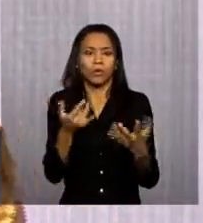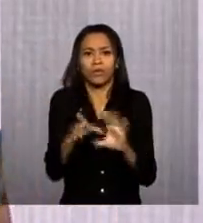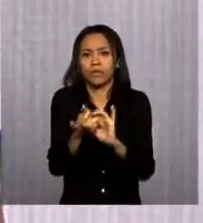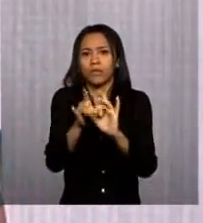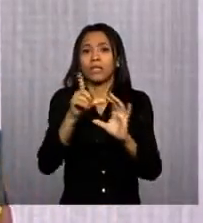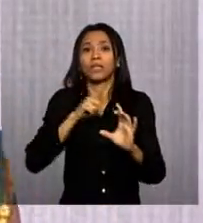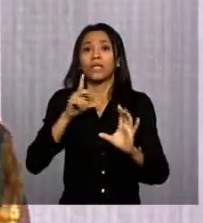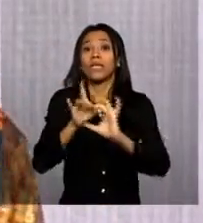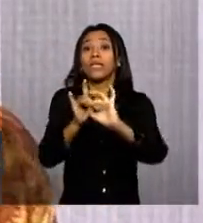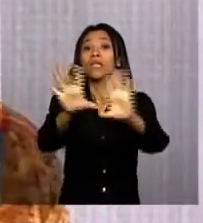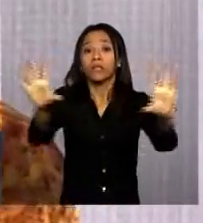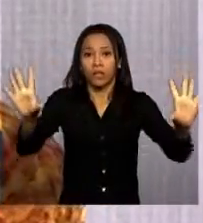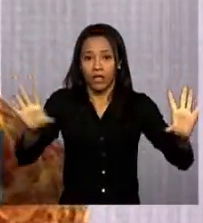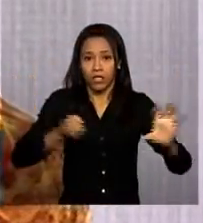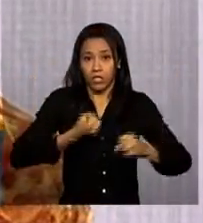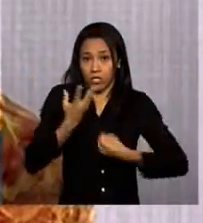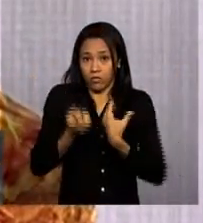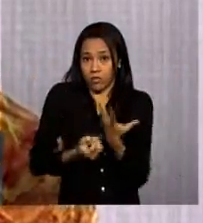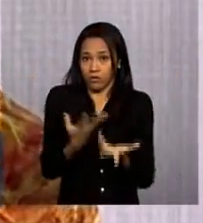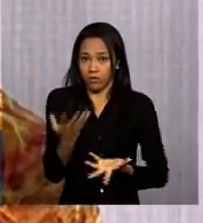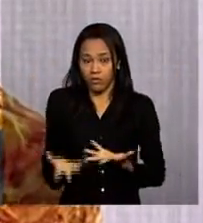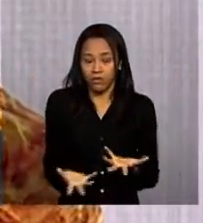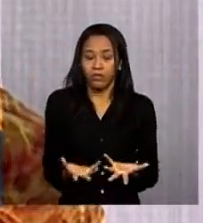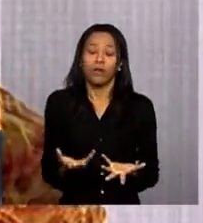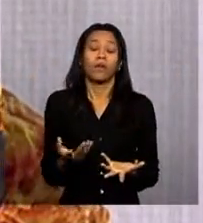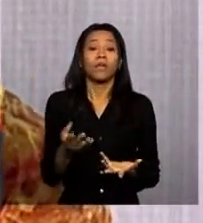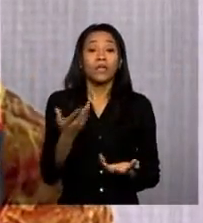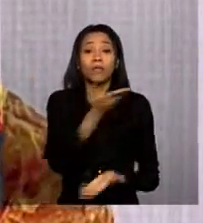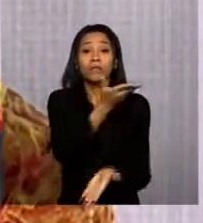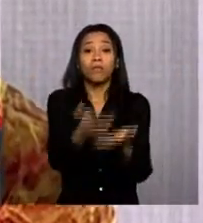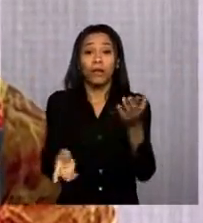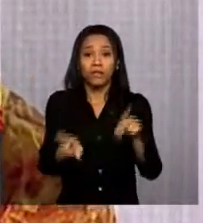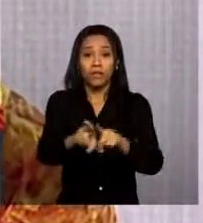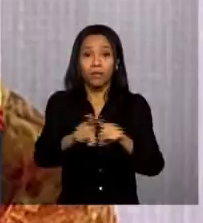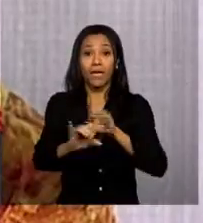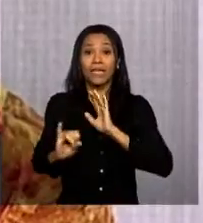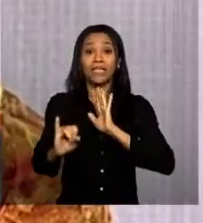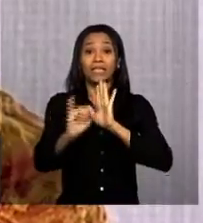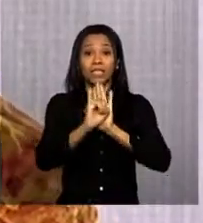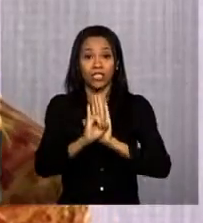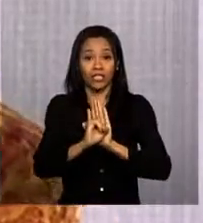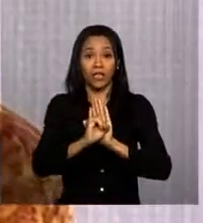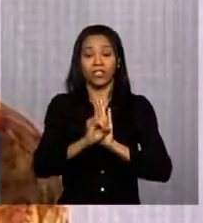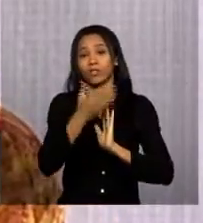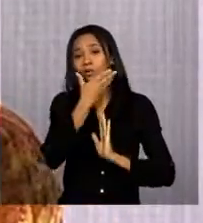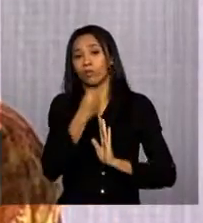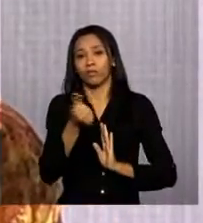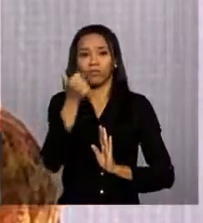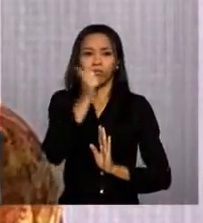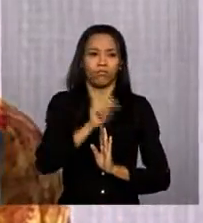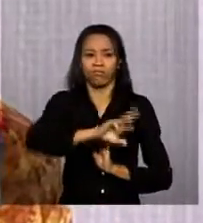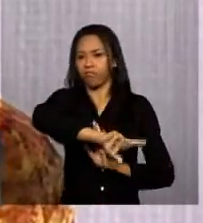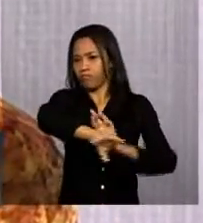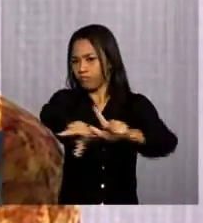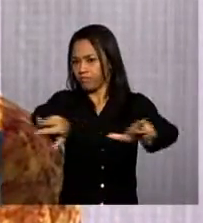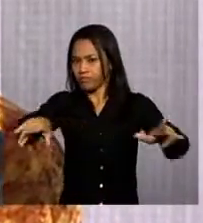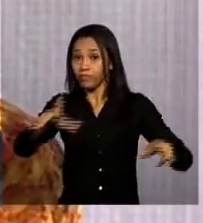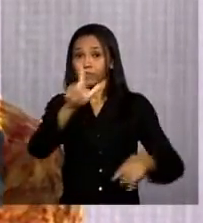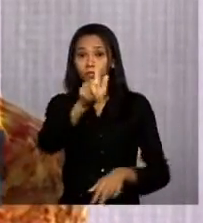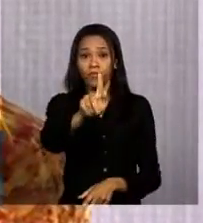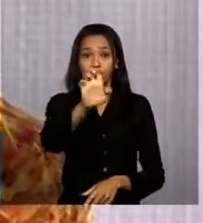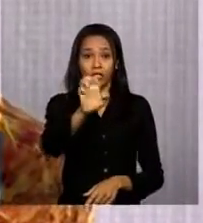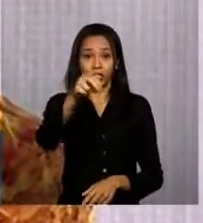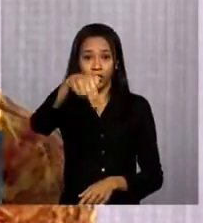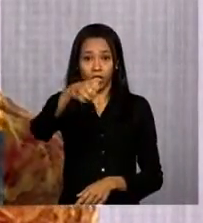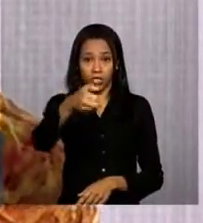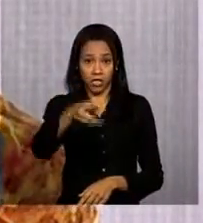se desumaniza quando se impede a identidade de gênero, que as pessoas possam ser como são e sejam